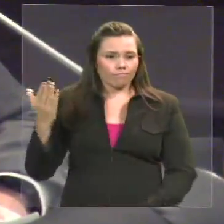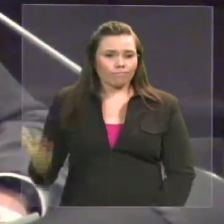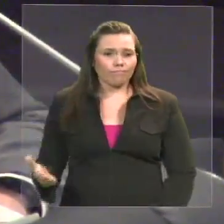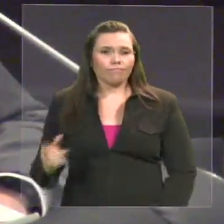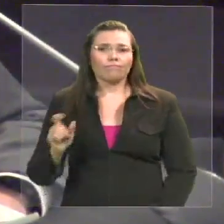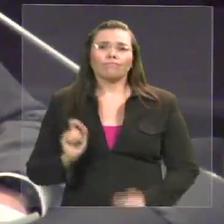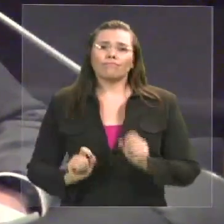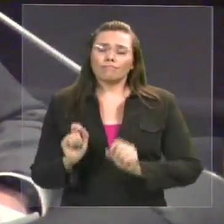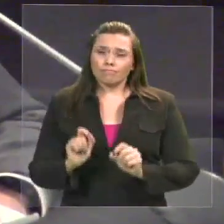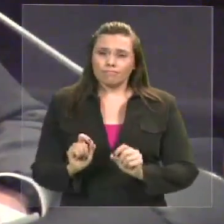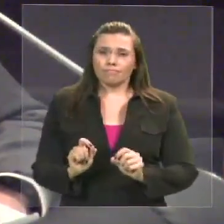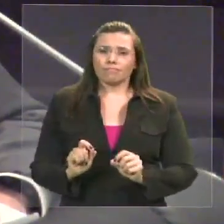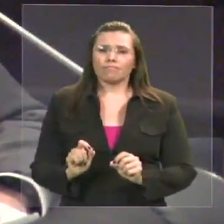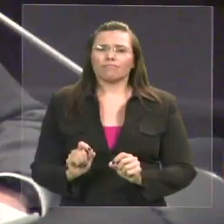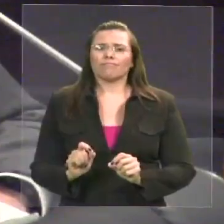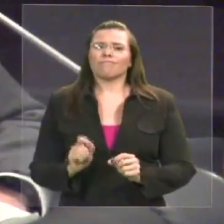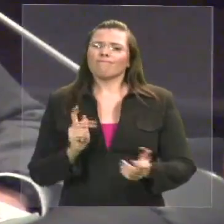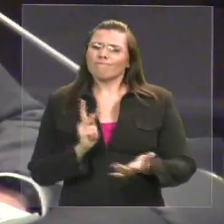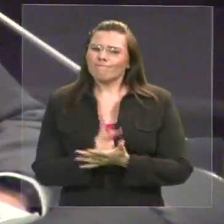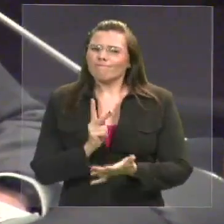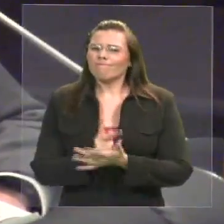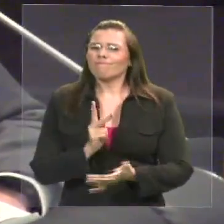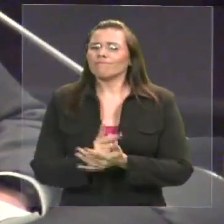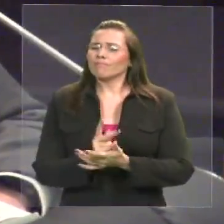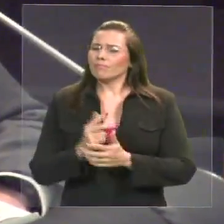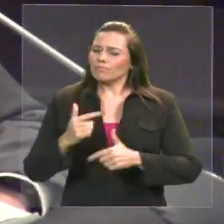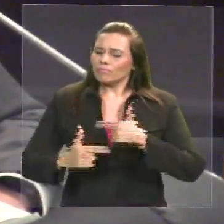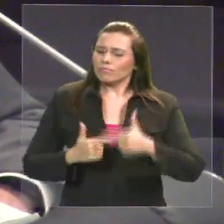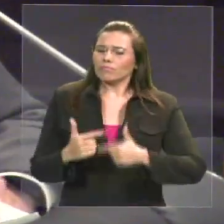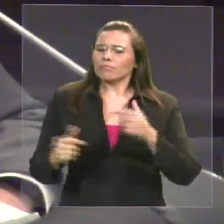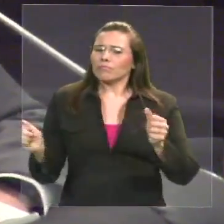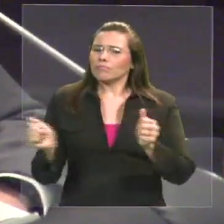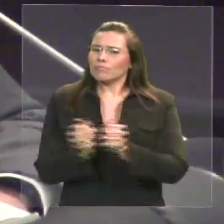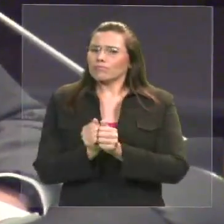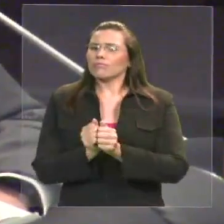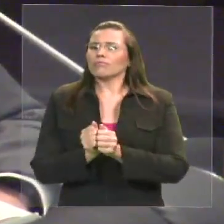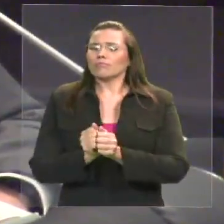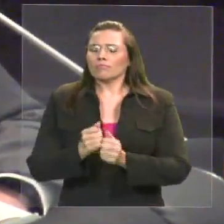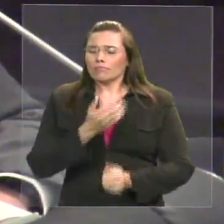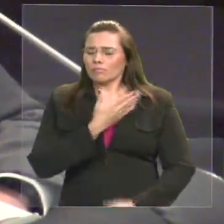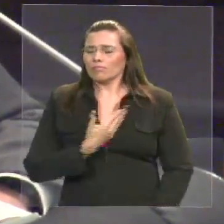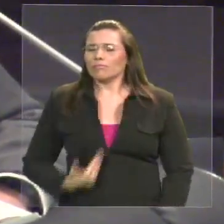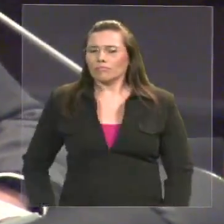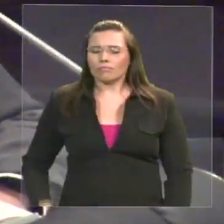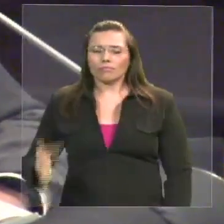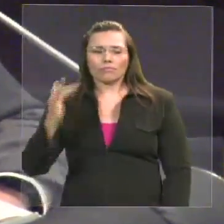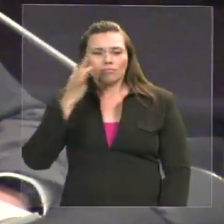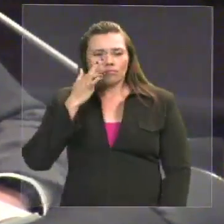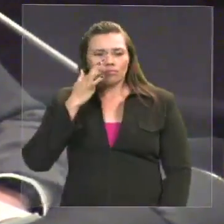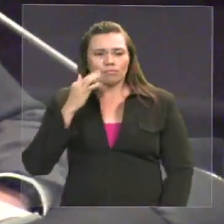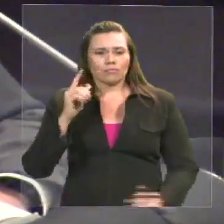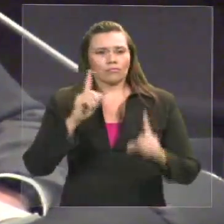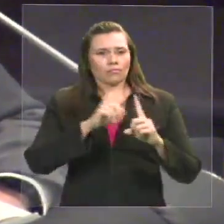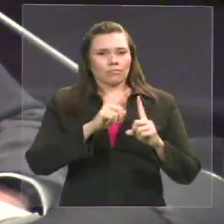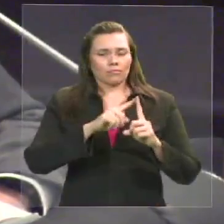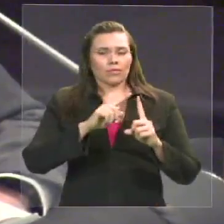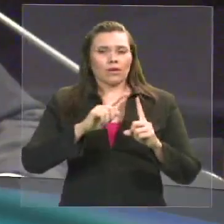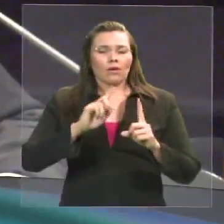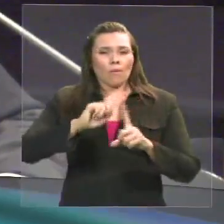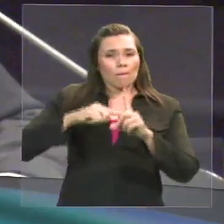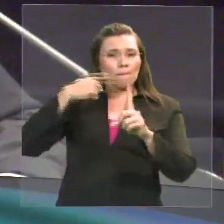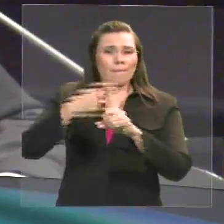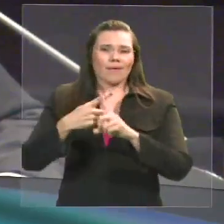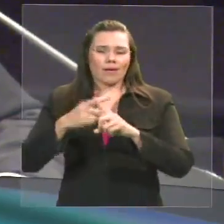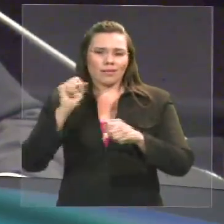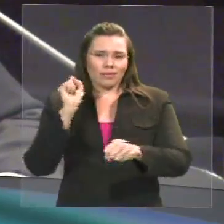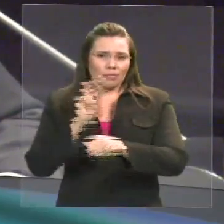desse projeto junto com o governador Flávio Dino. São programas, principalmente esse do Mais Empregos, que